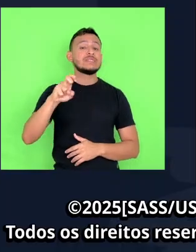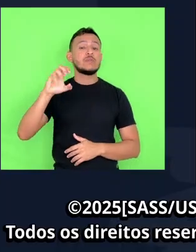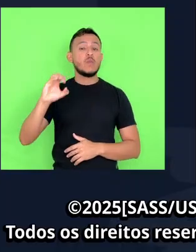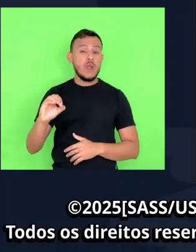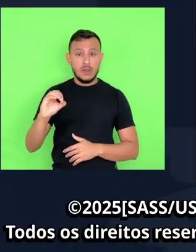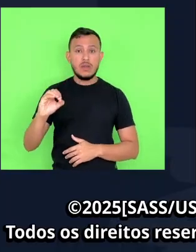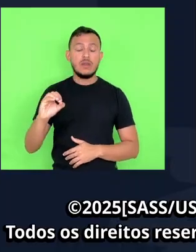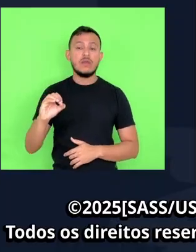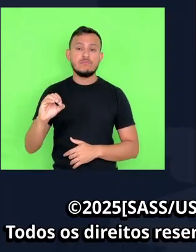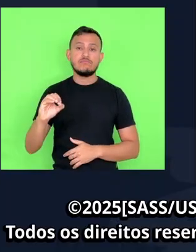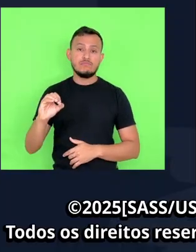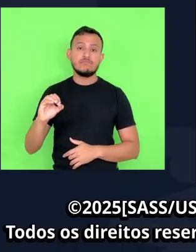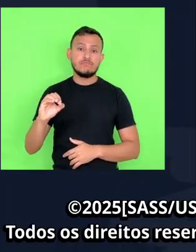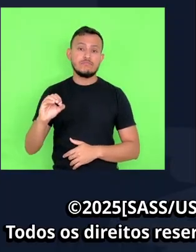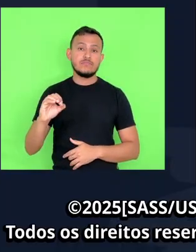1850, né, aqui,